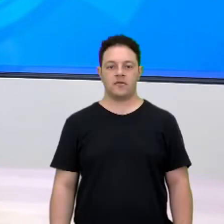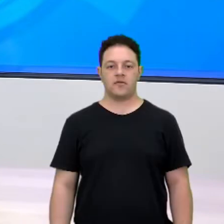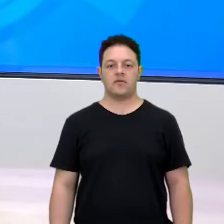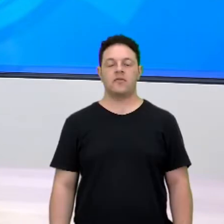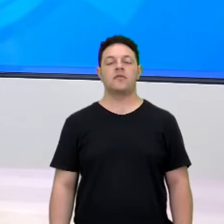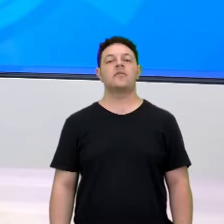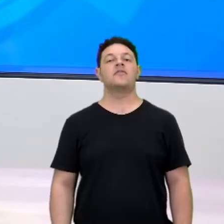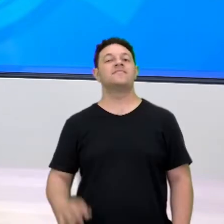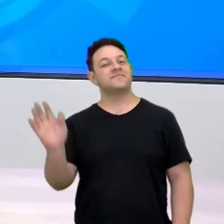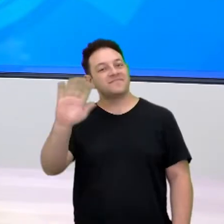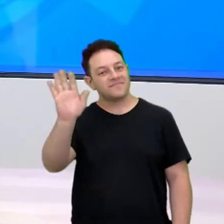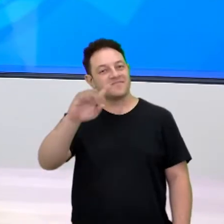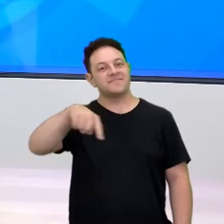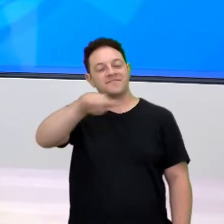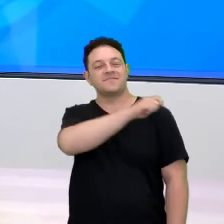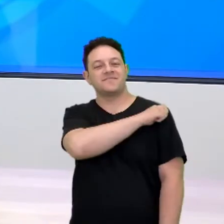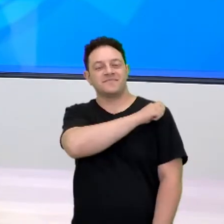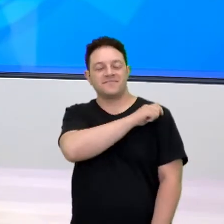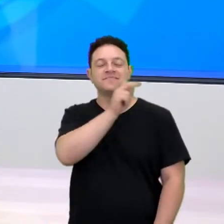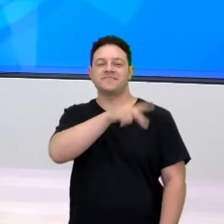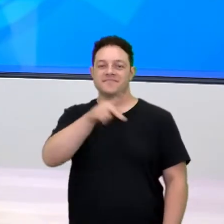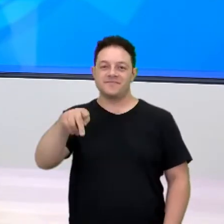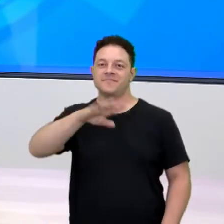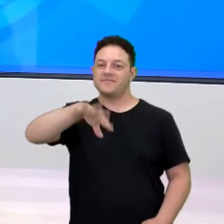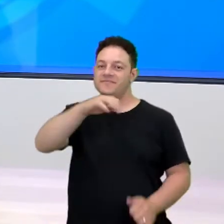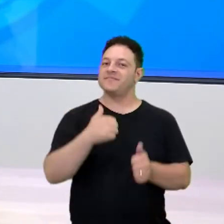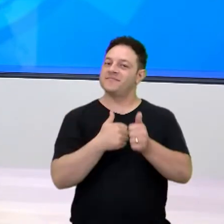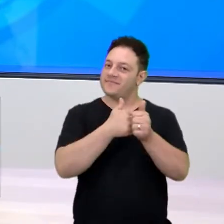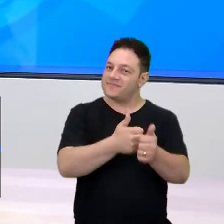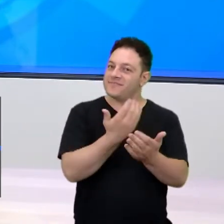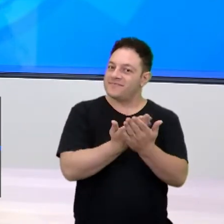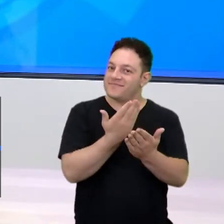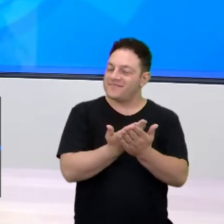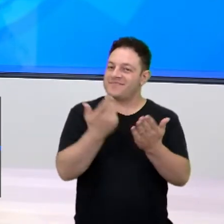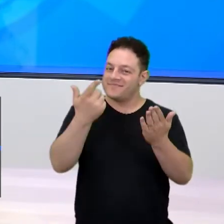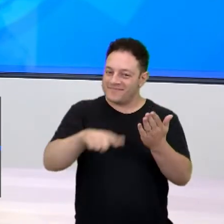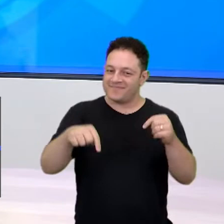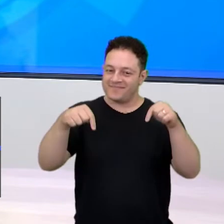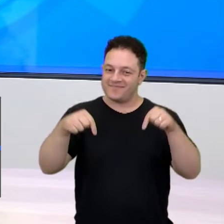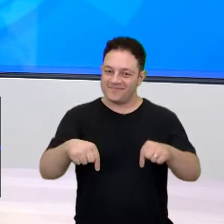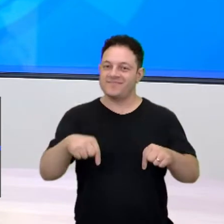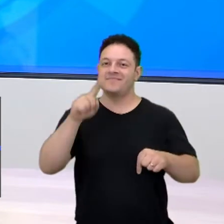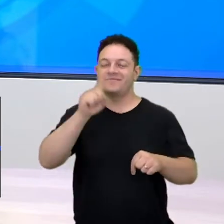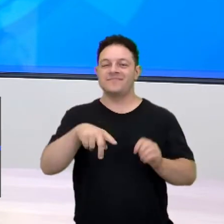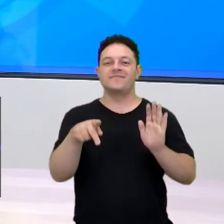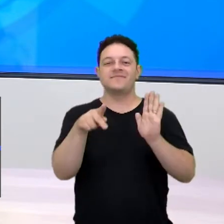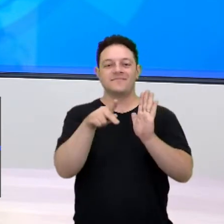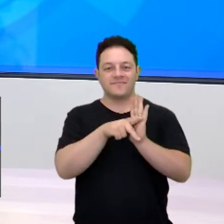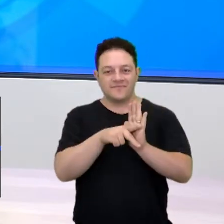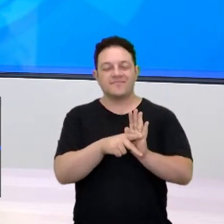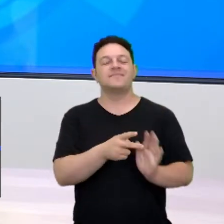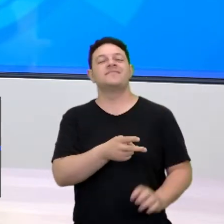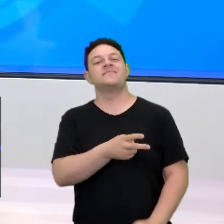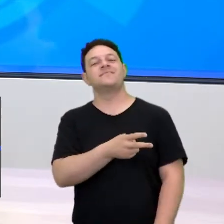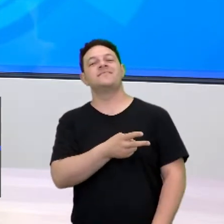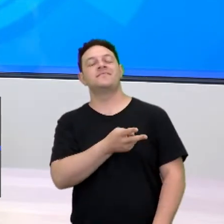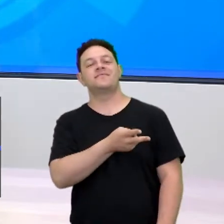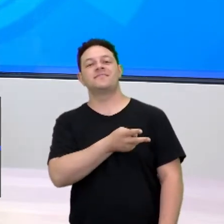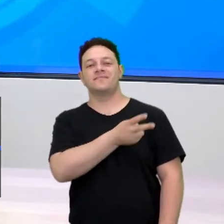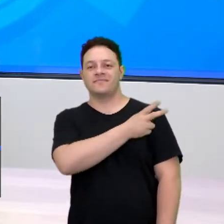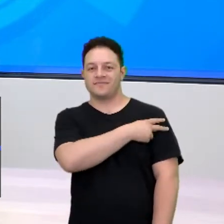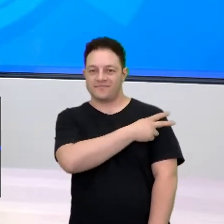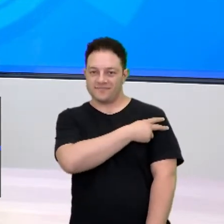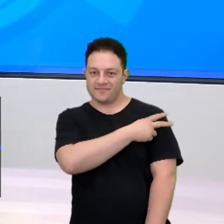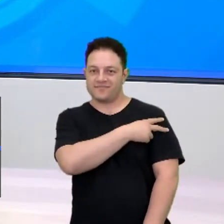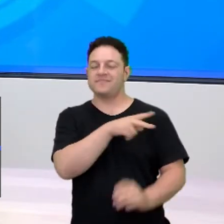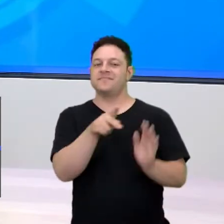Olá, alunos, professores e a todos que irão acompanhar a mais essa aula da segunda série do ensino médio, né? O novo ensino